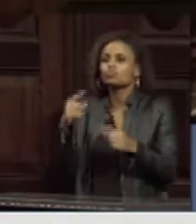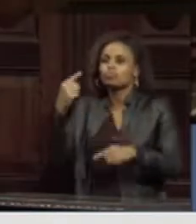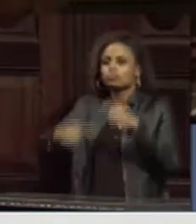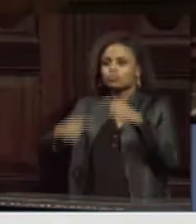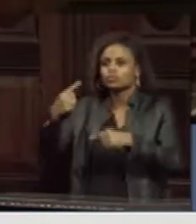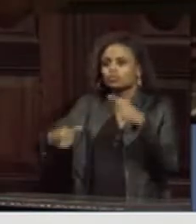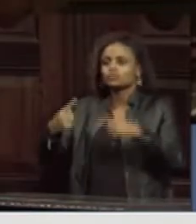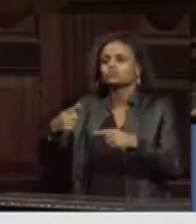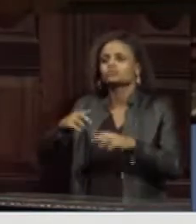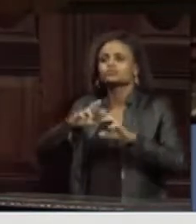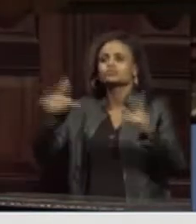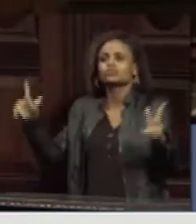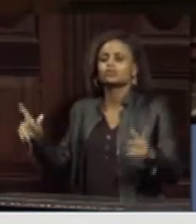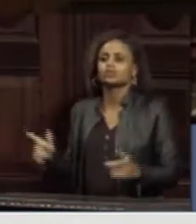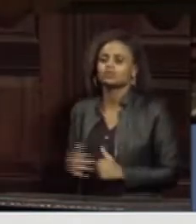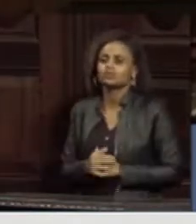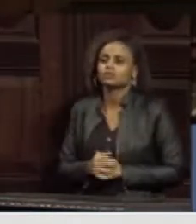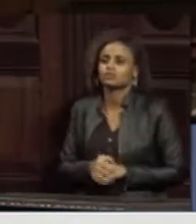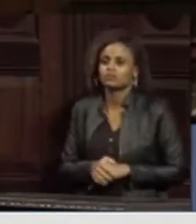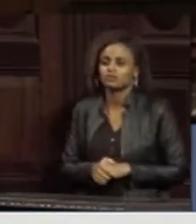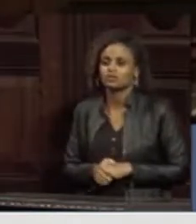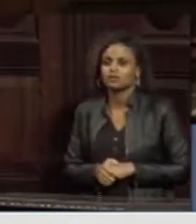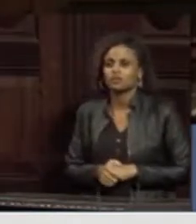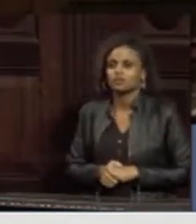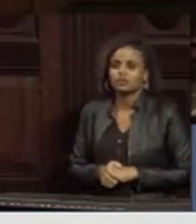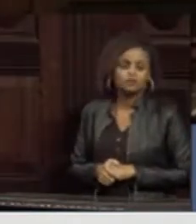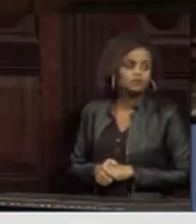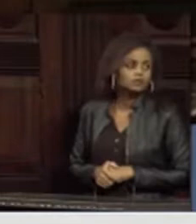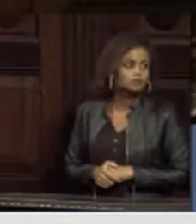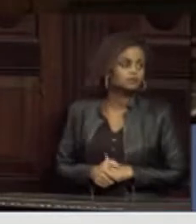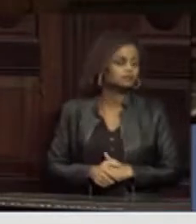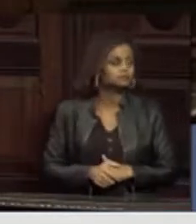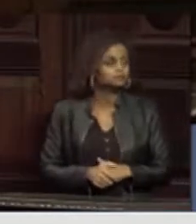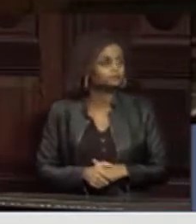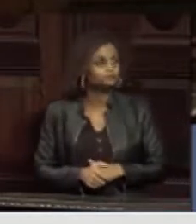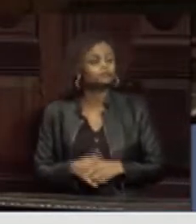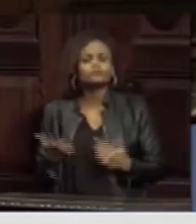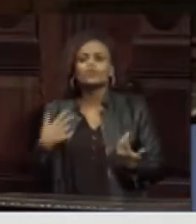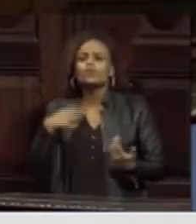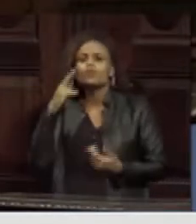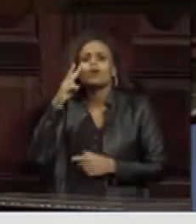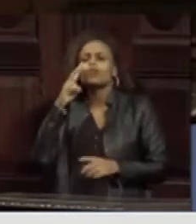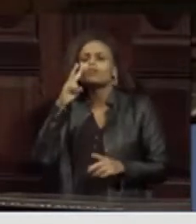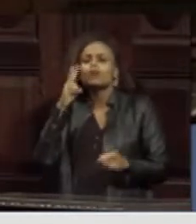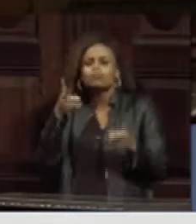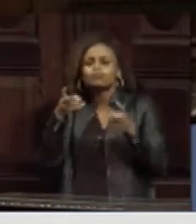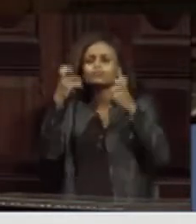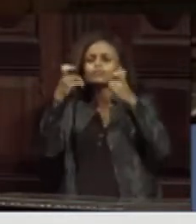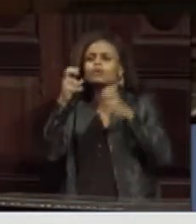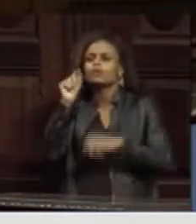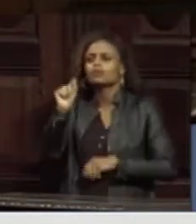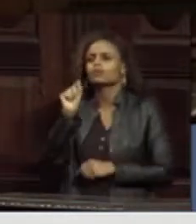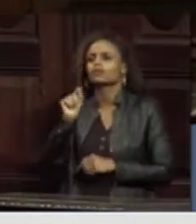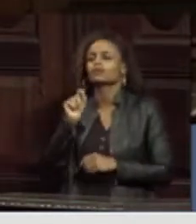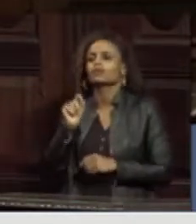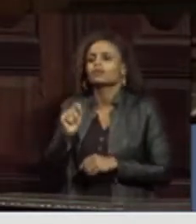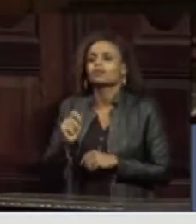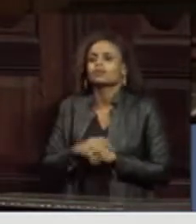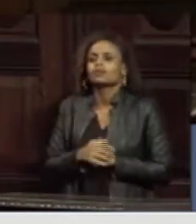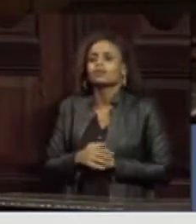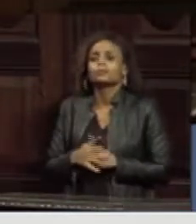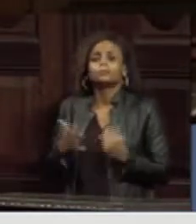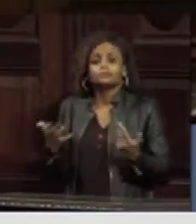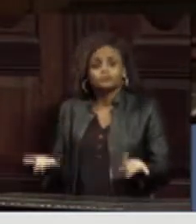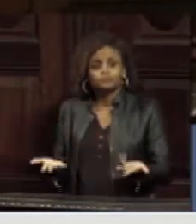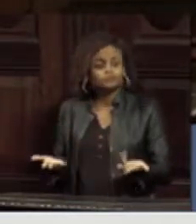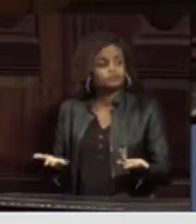Y. Então eu verifico, senhor presidente, que seria a hora de se